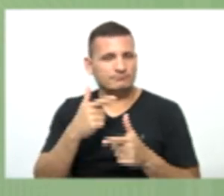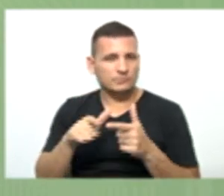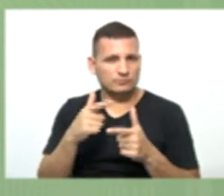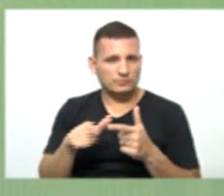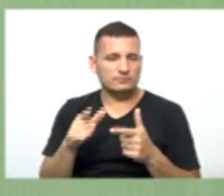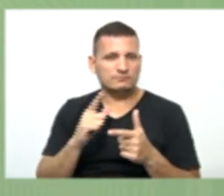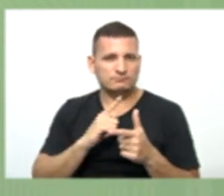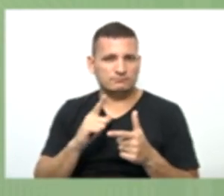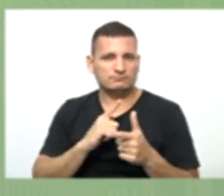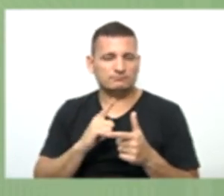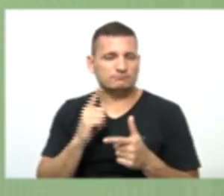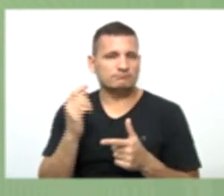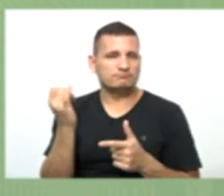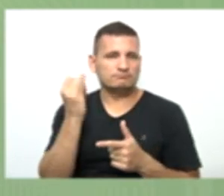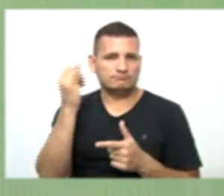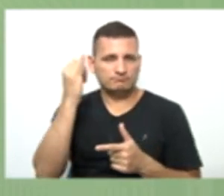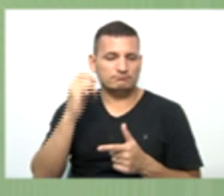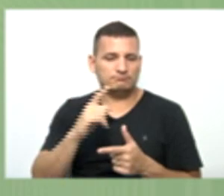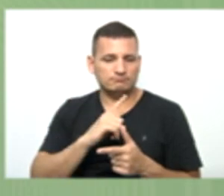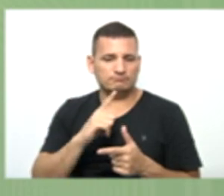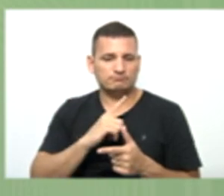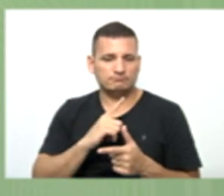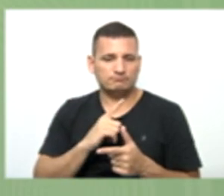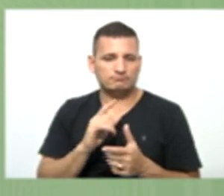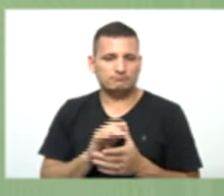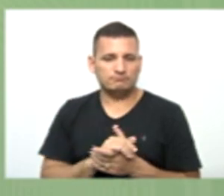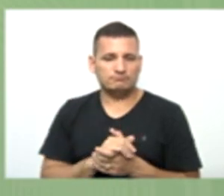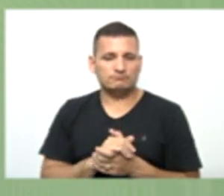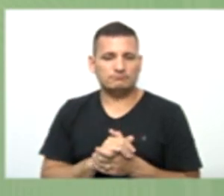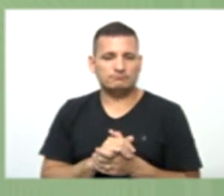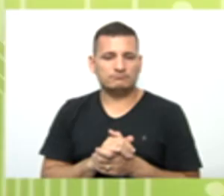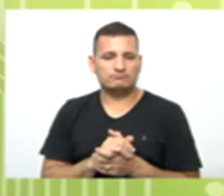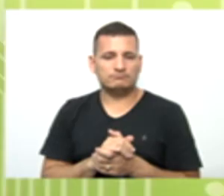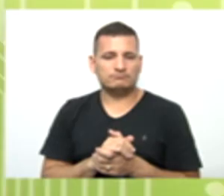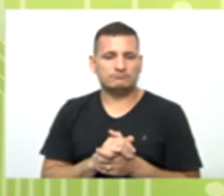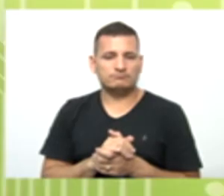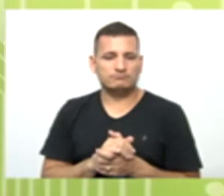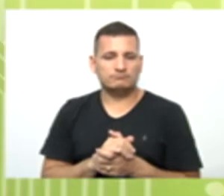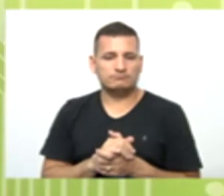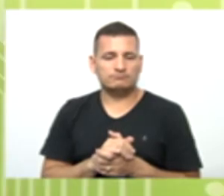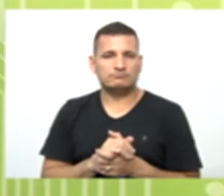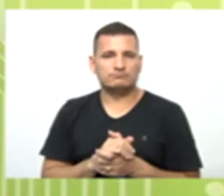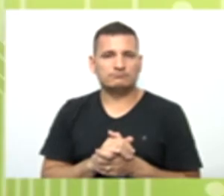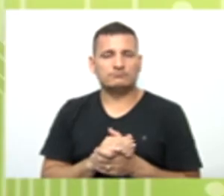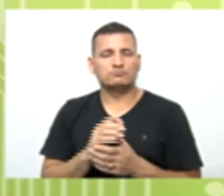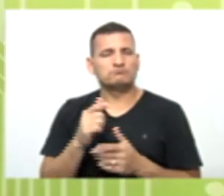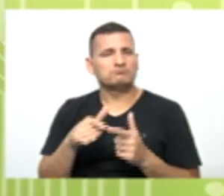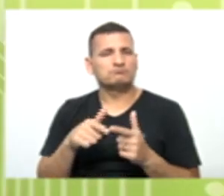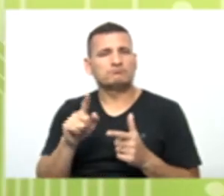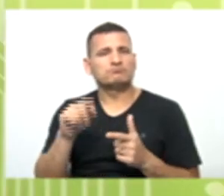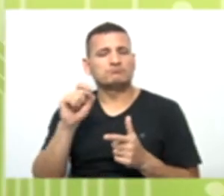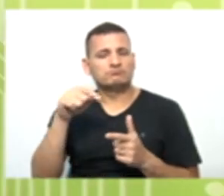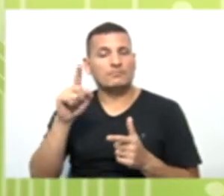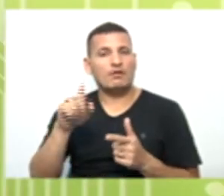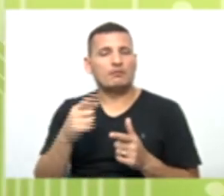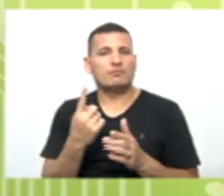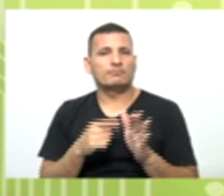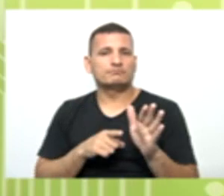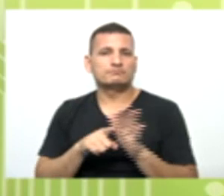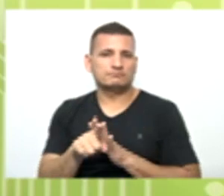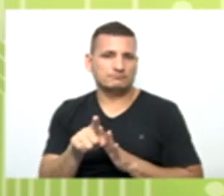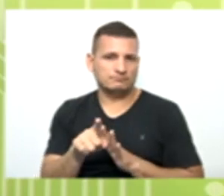figura, que nós buscamos representar por meio de uma pergunta. E o